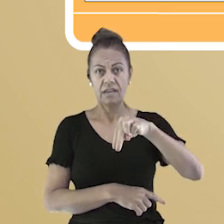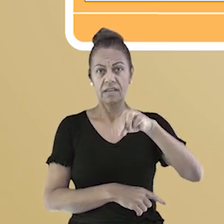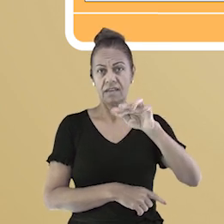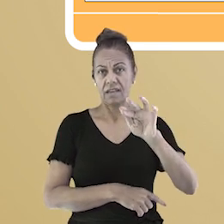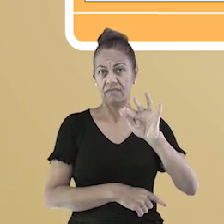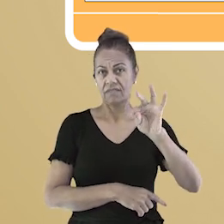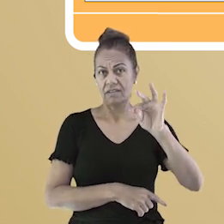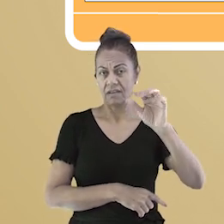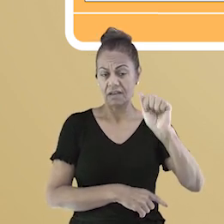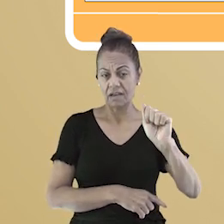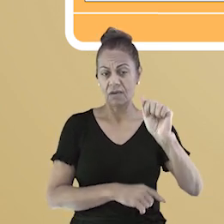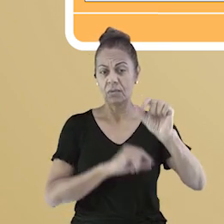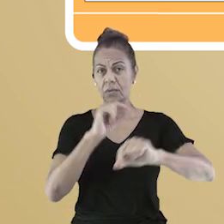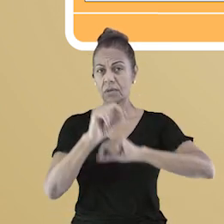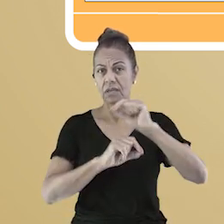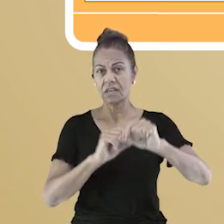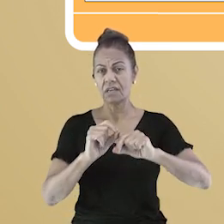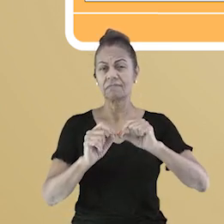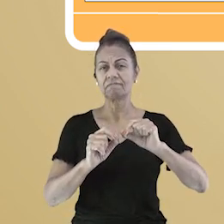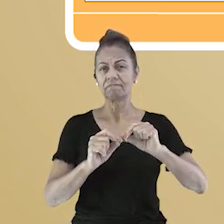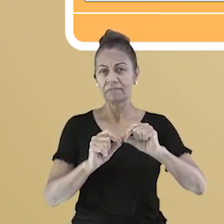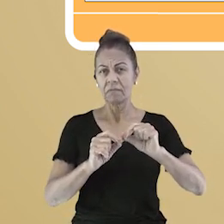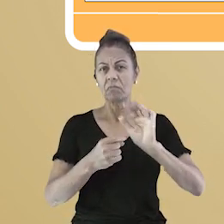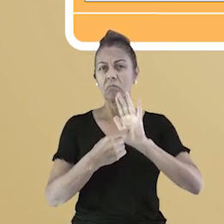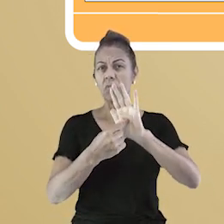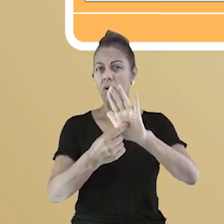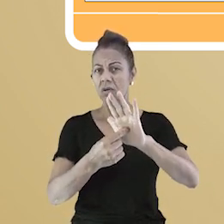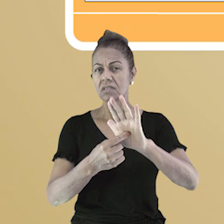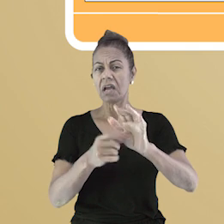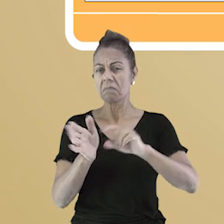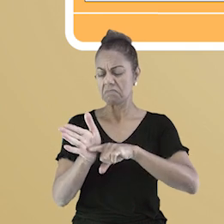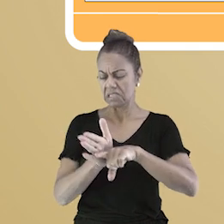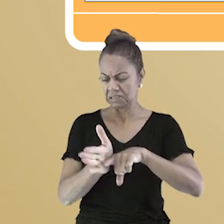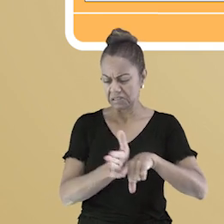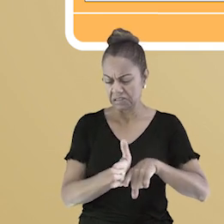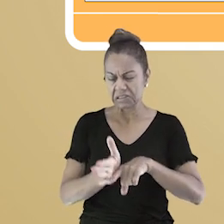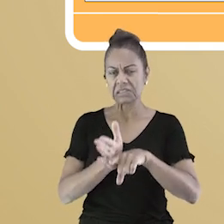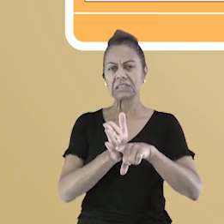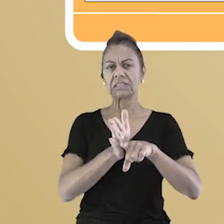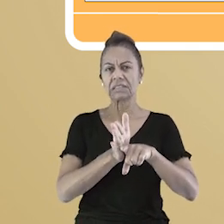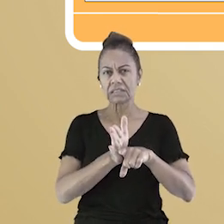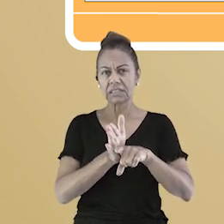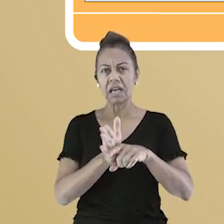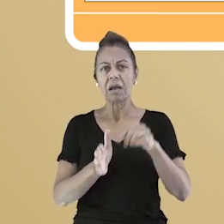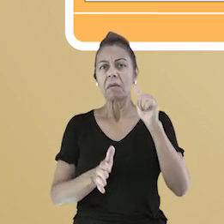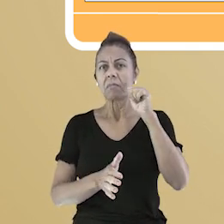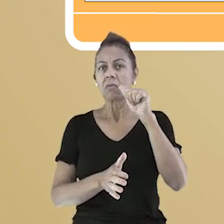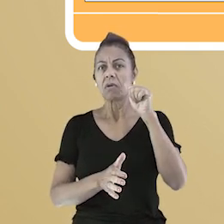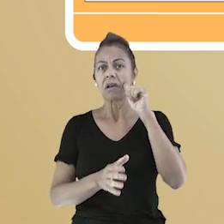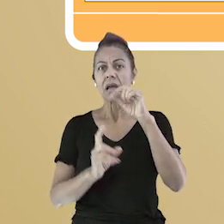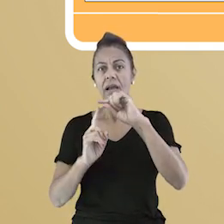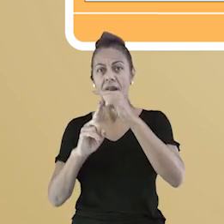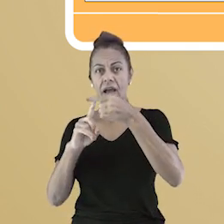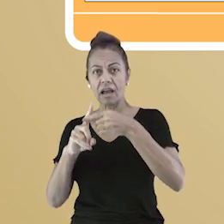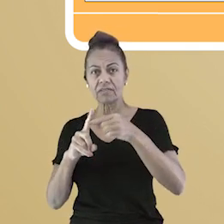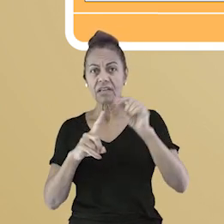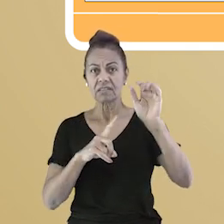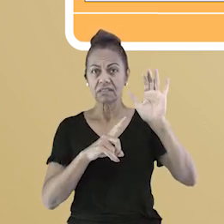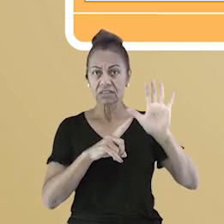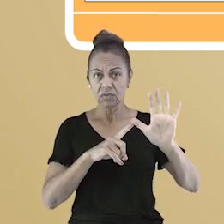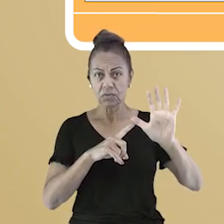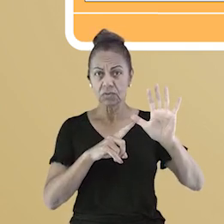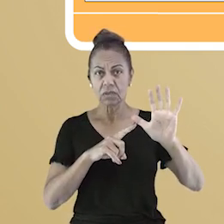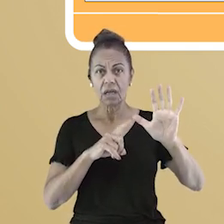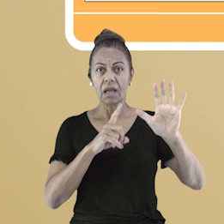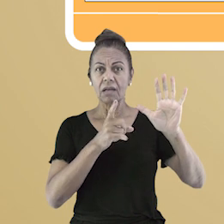Unidas, UNFPA, de 2017, traz o cenário preocupante em que, a cada 5 mulheres que engravidam